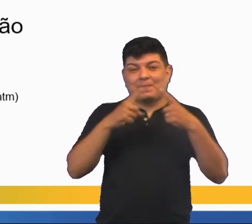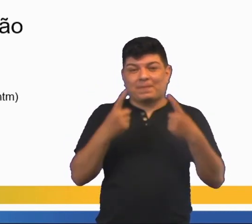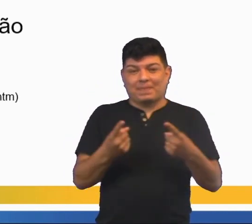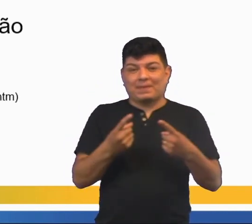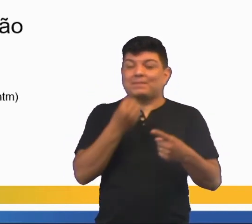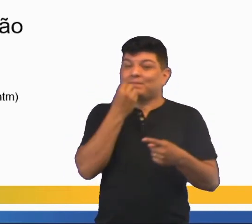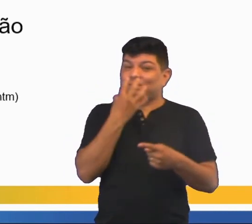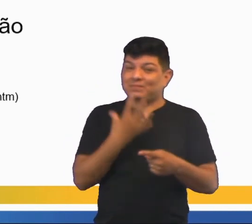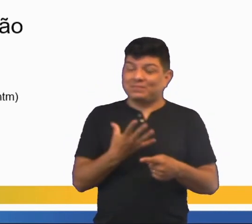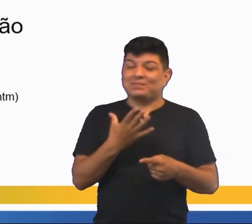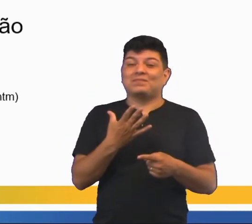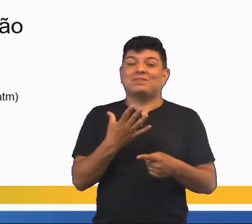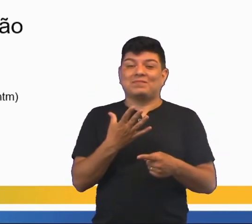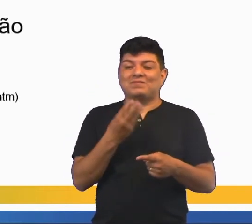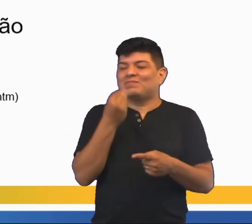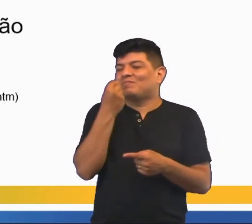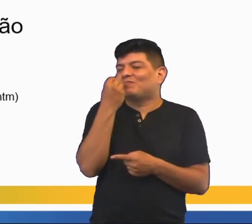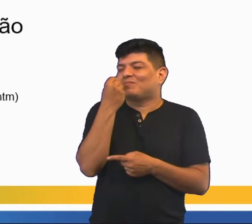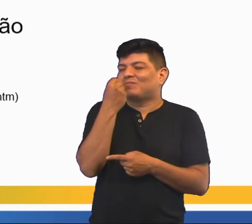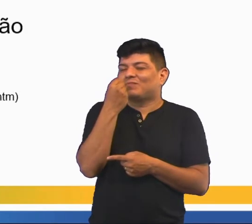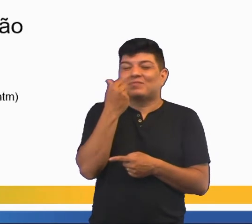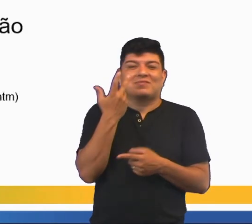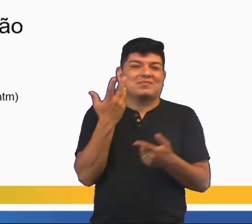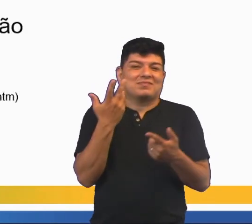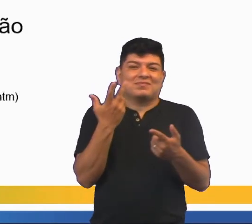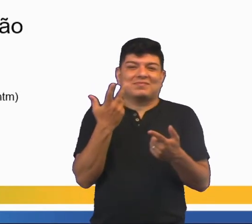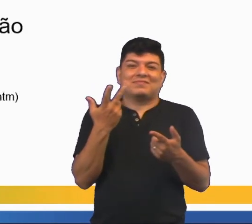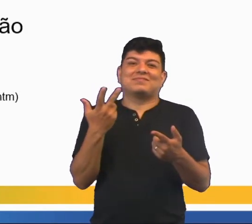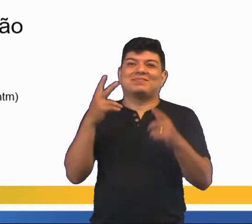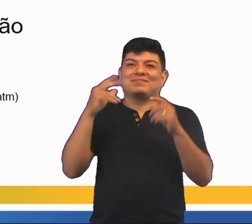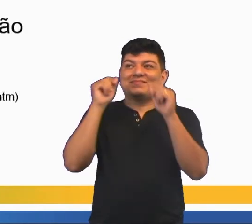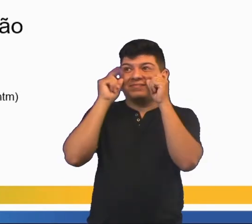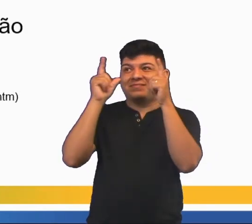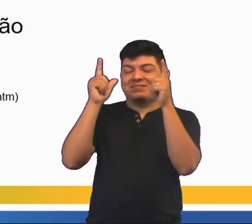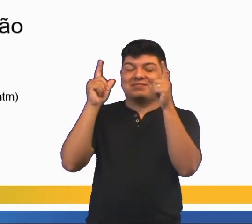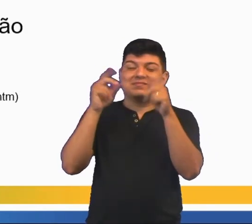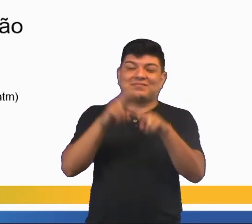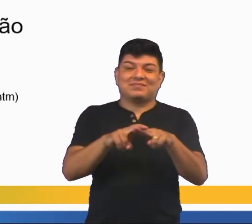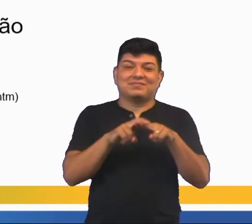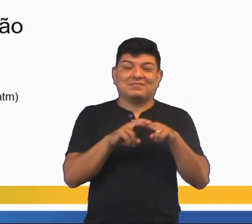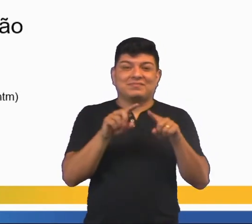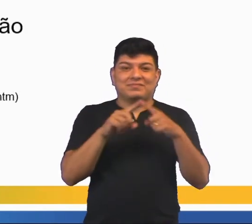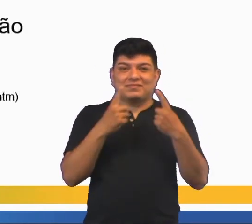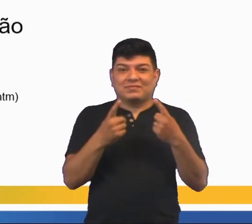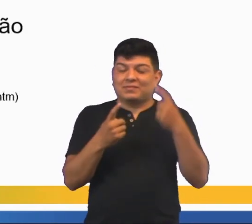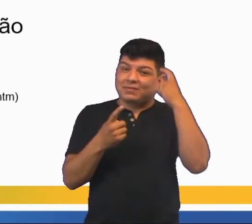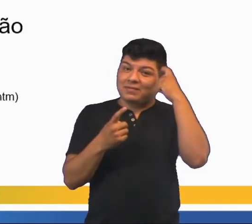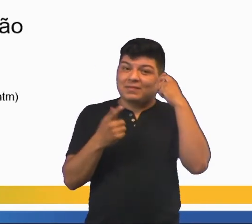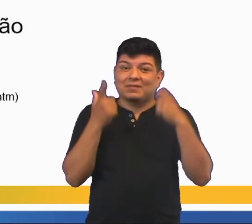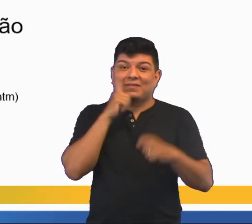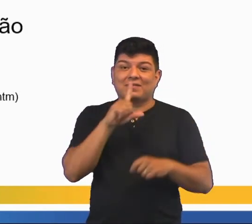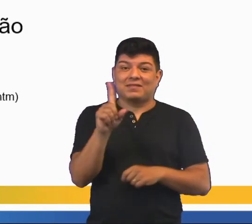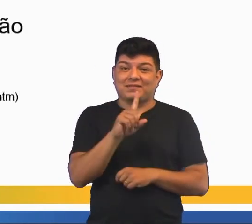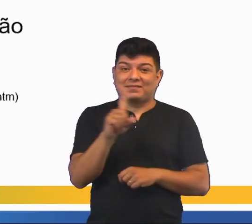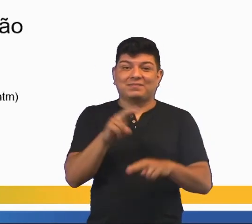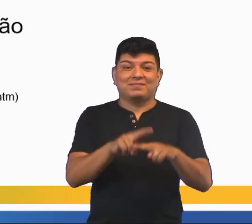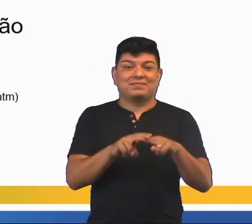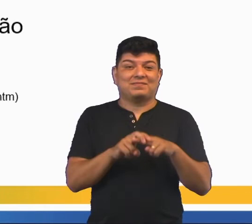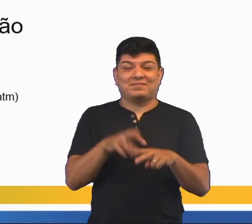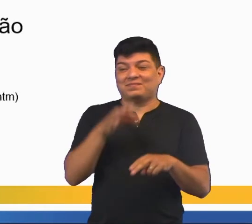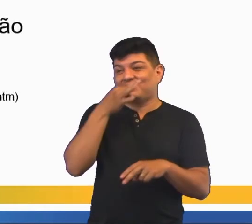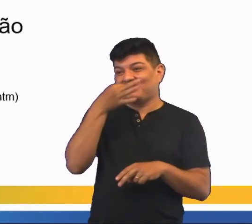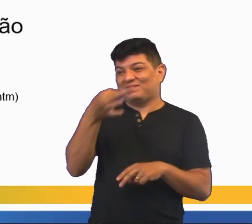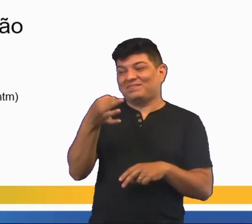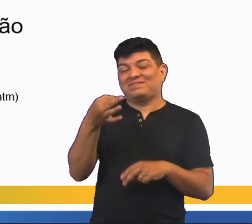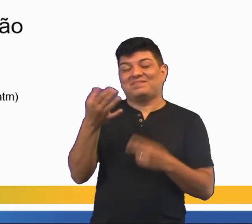estavam maduras, apetitosas, tanto que capturou a atenção dela, né? Mas, como ela não conseguiu, então ela deu